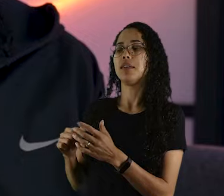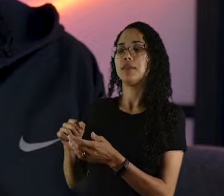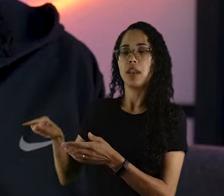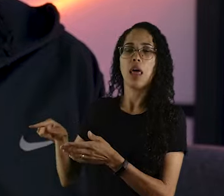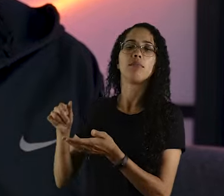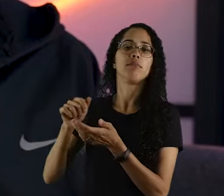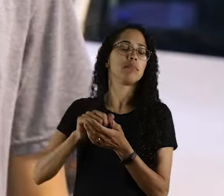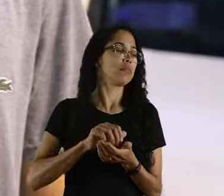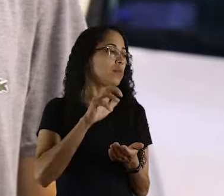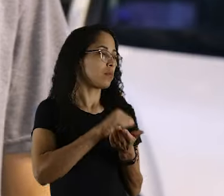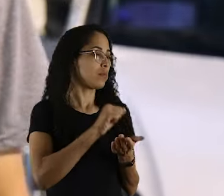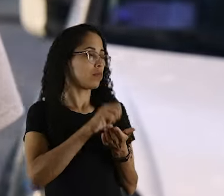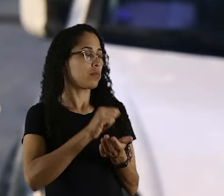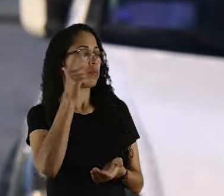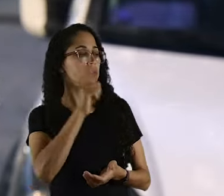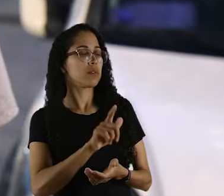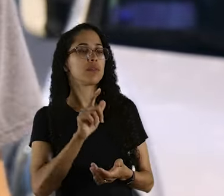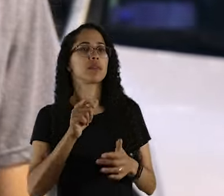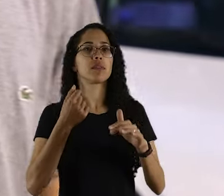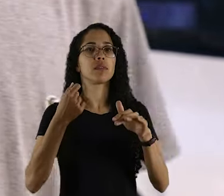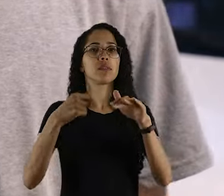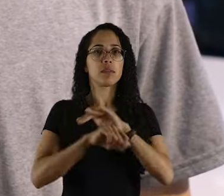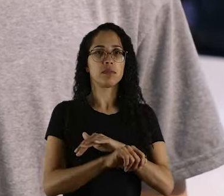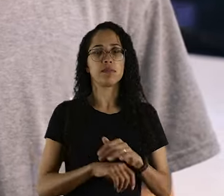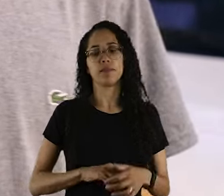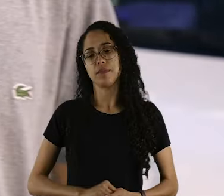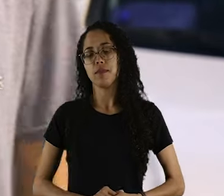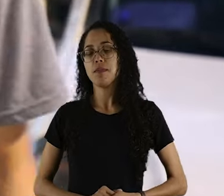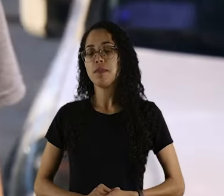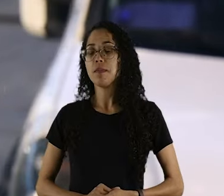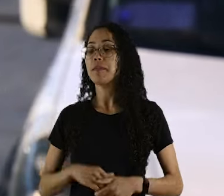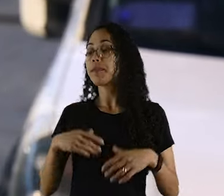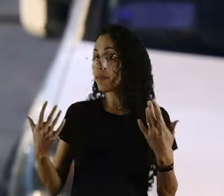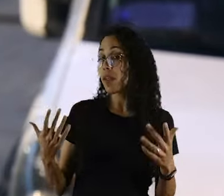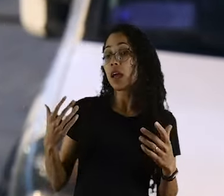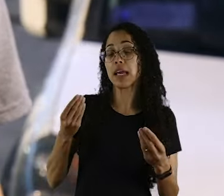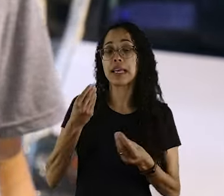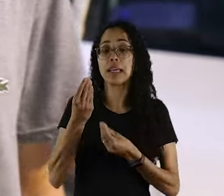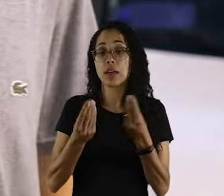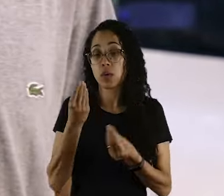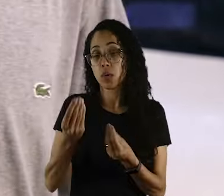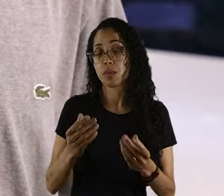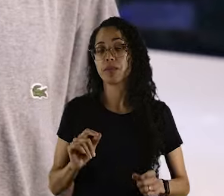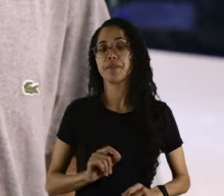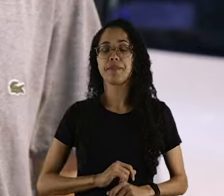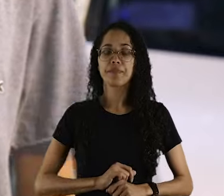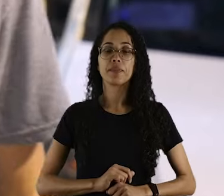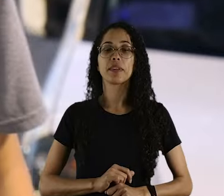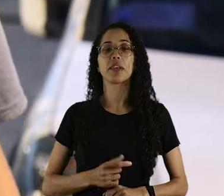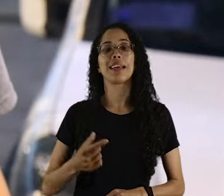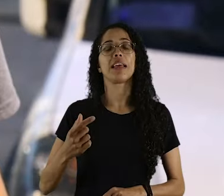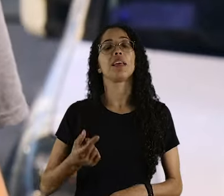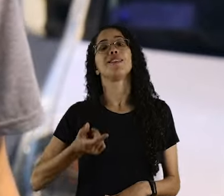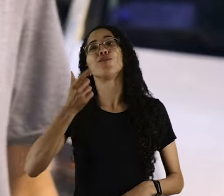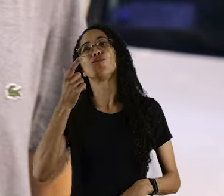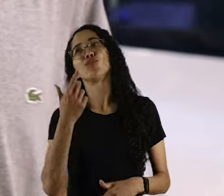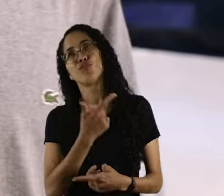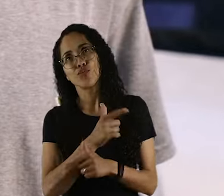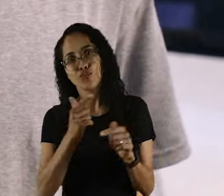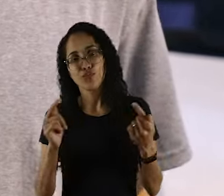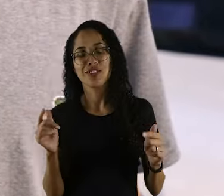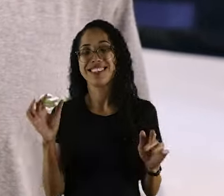os investimentos, né? Começou com a iniciativa de que, na época, eu não estava com as melhores condições para